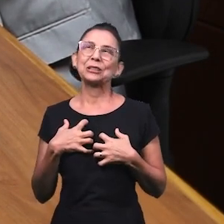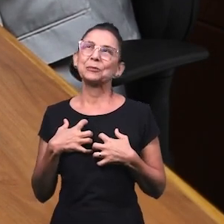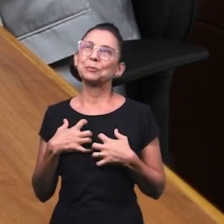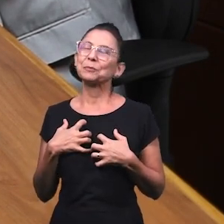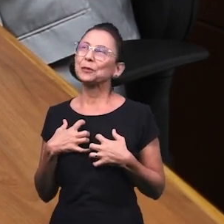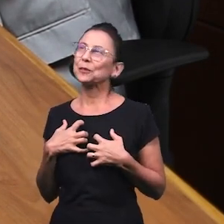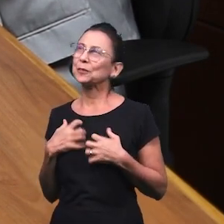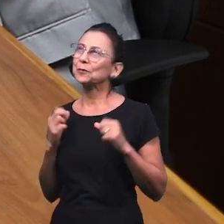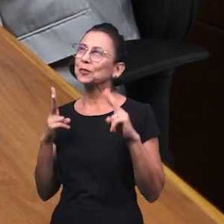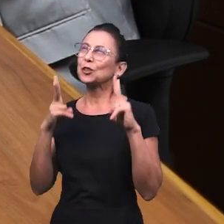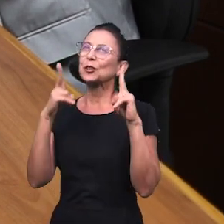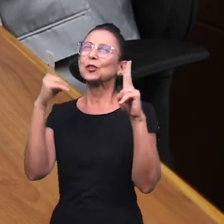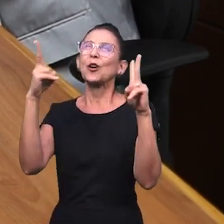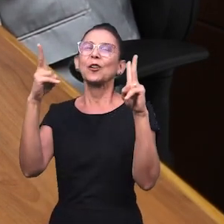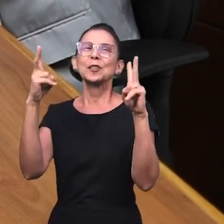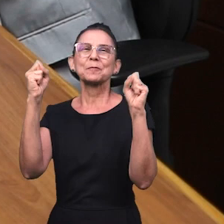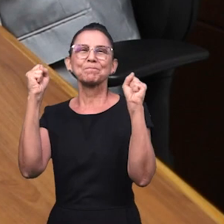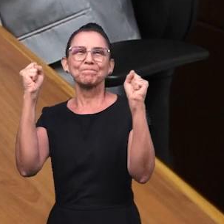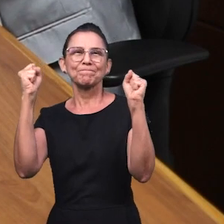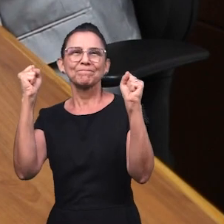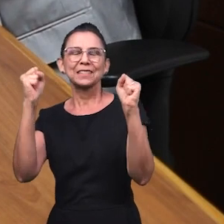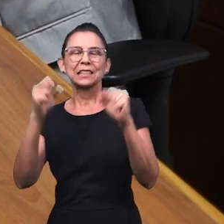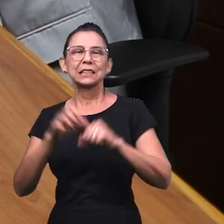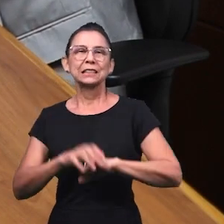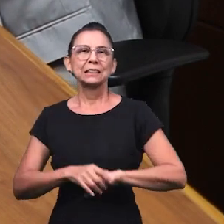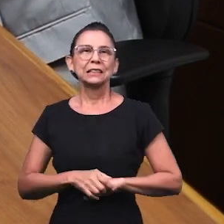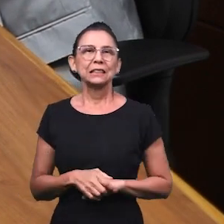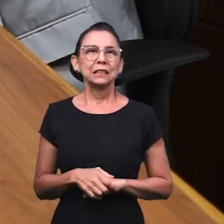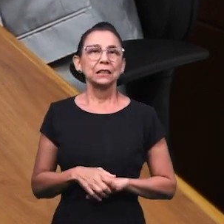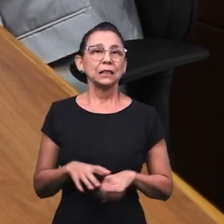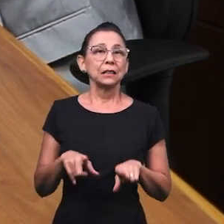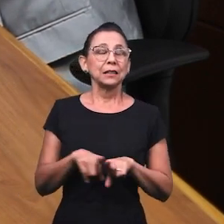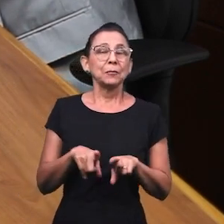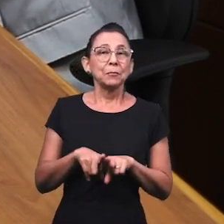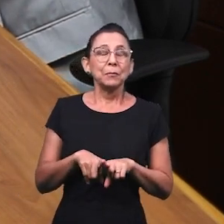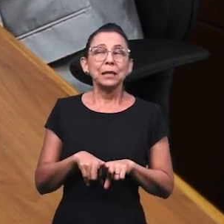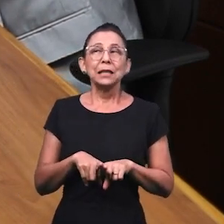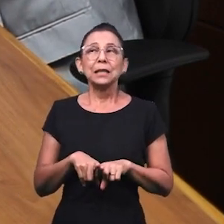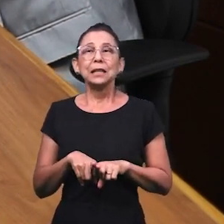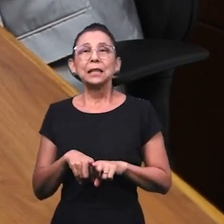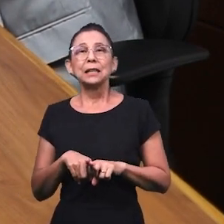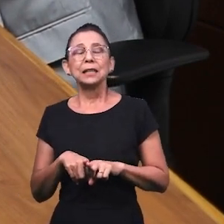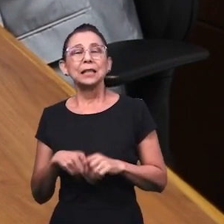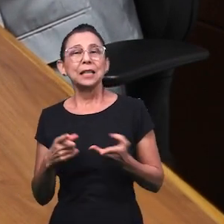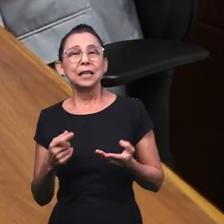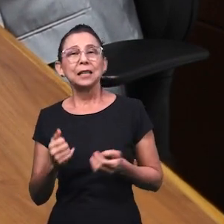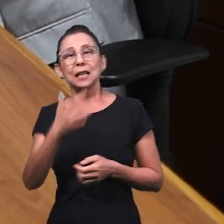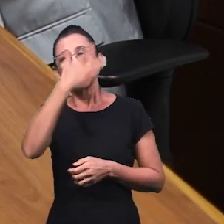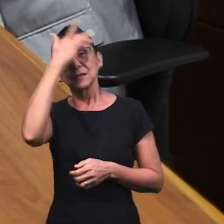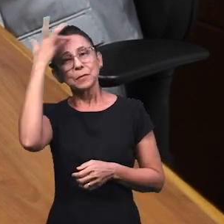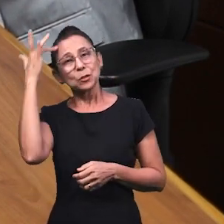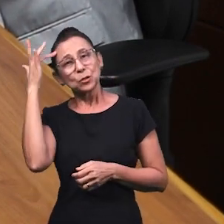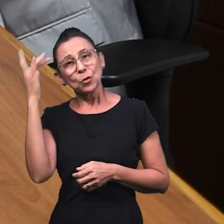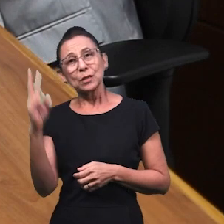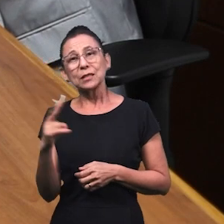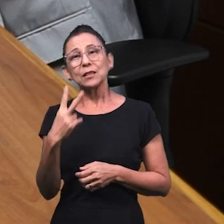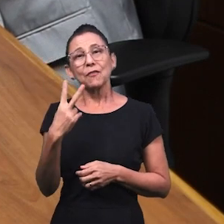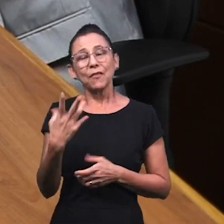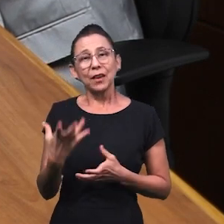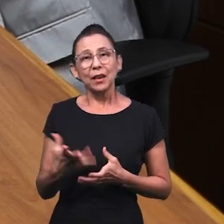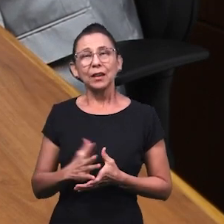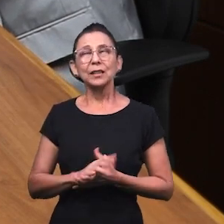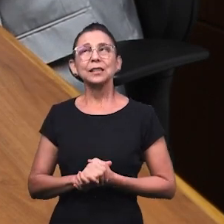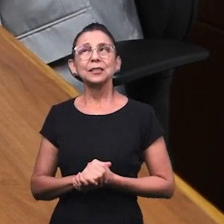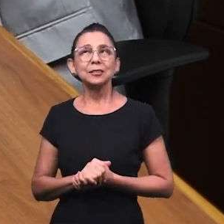de realização muito grande, como também serve de exemplo para outras pessoas que